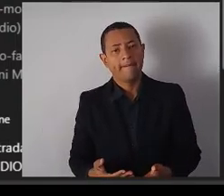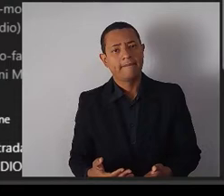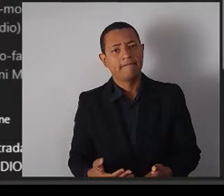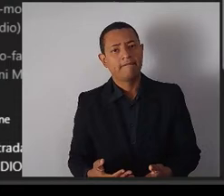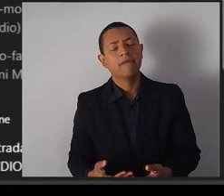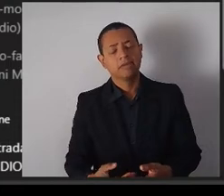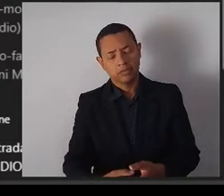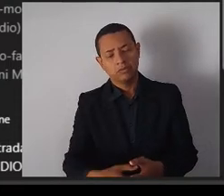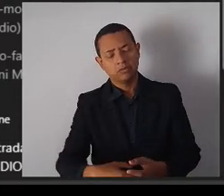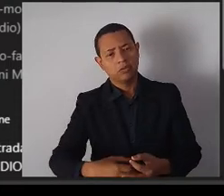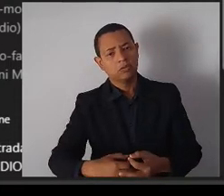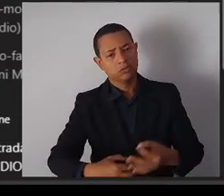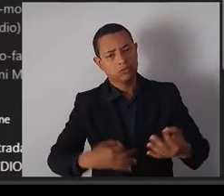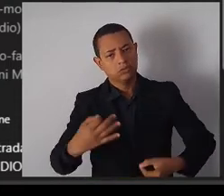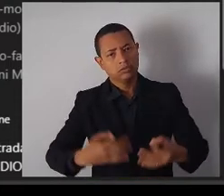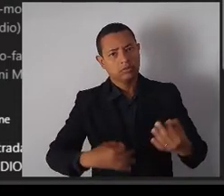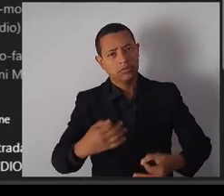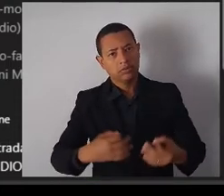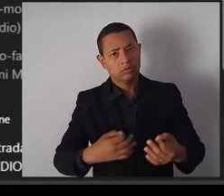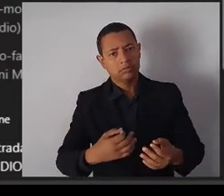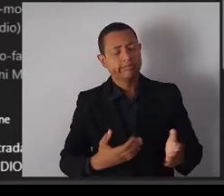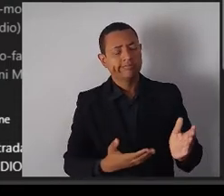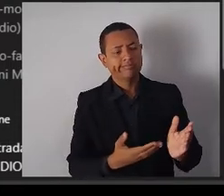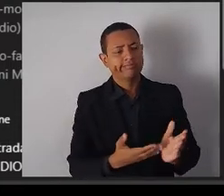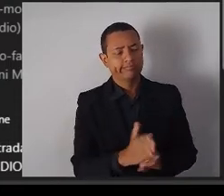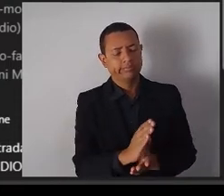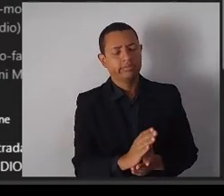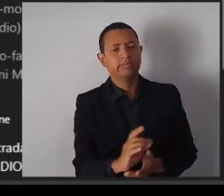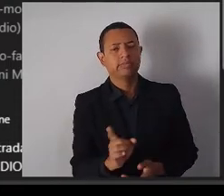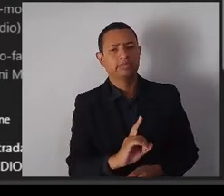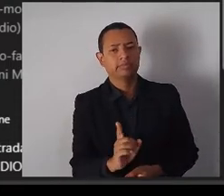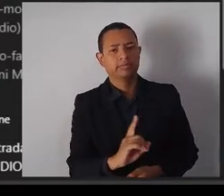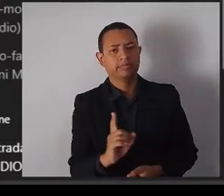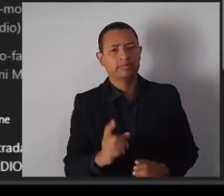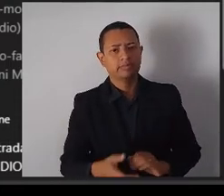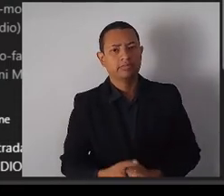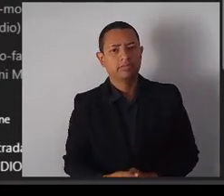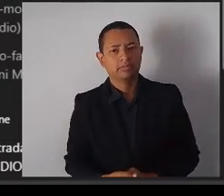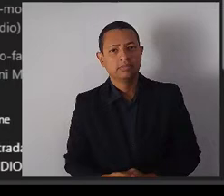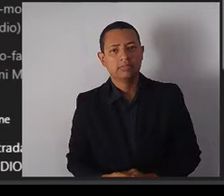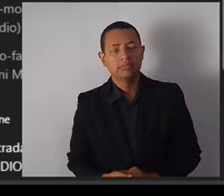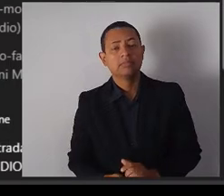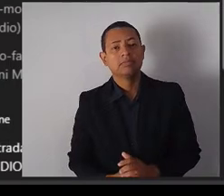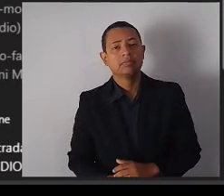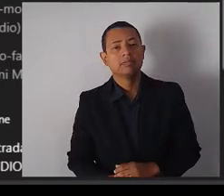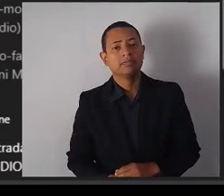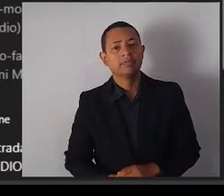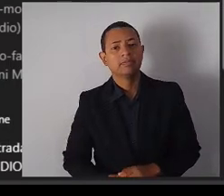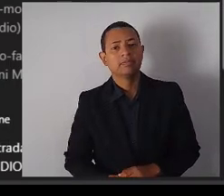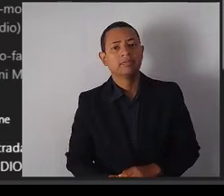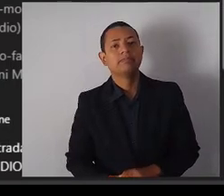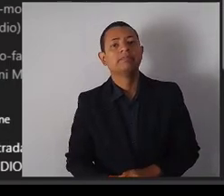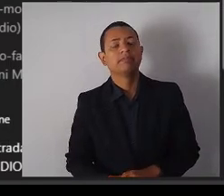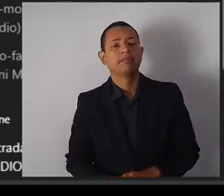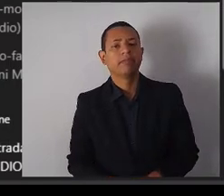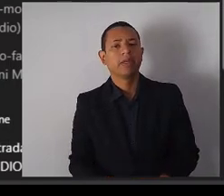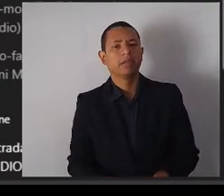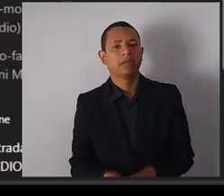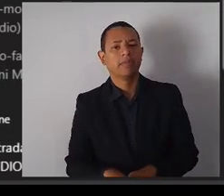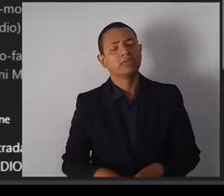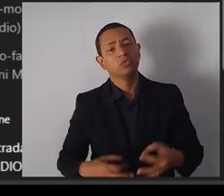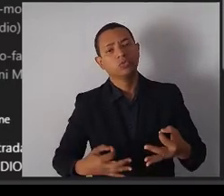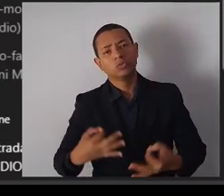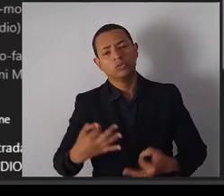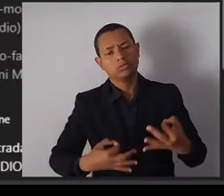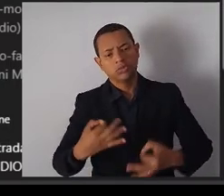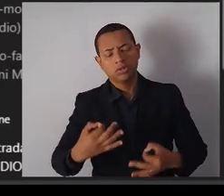julgamento rejeição, sem resolução do mérito, pelo acolhimento da preliminar de ausência de interesse processual e, no mérito, o julgamento